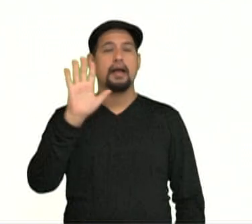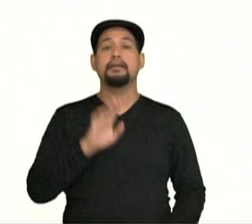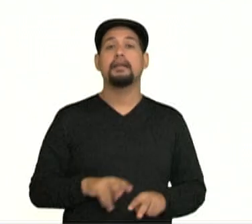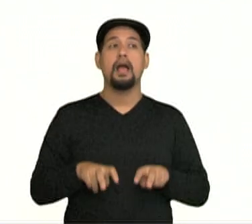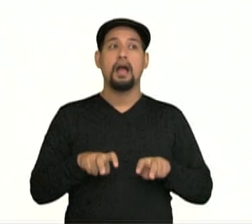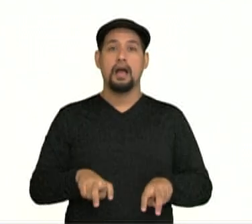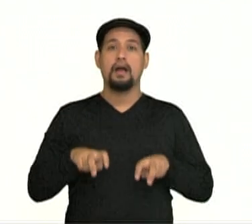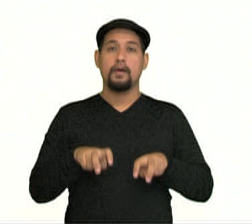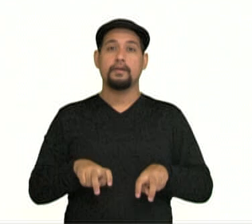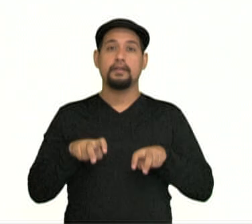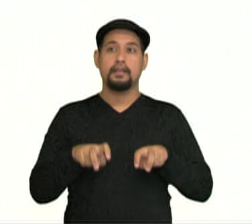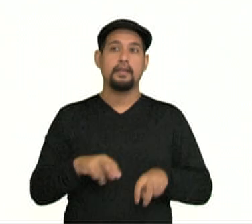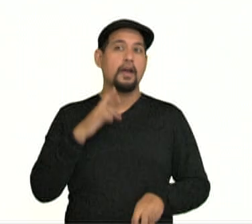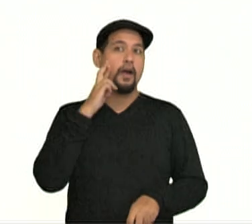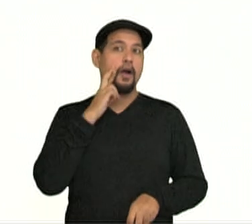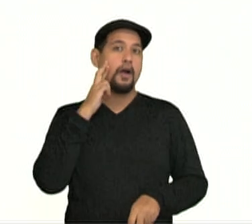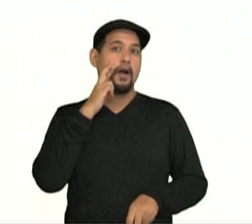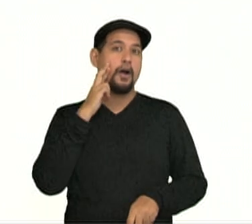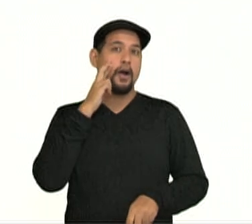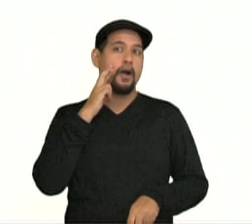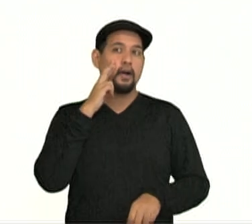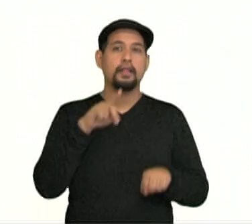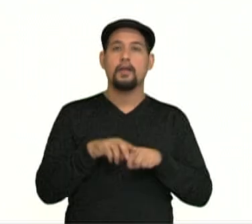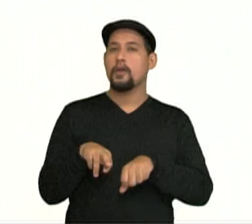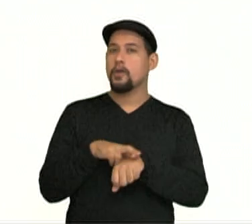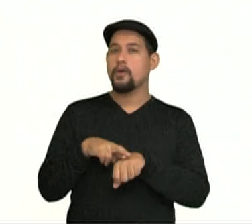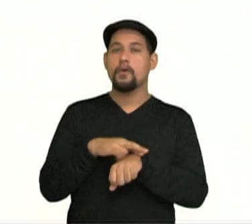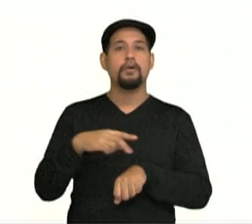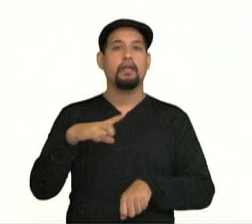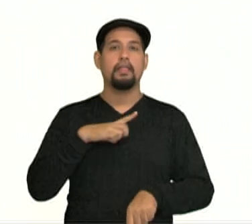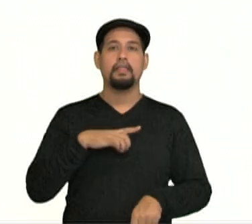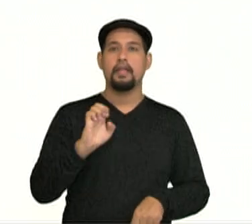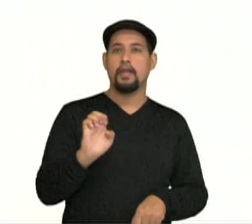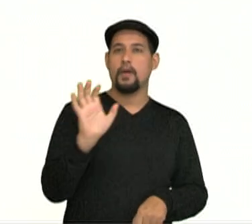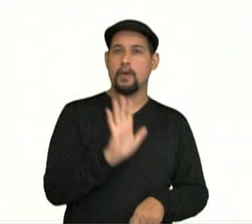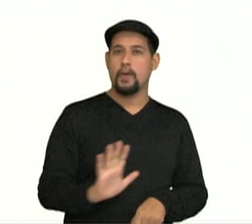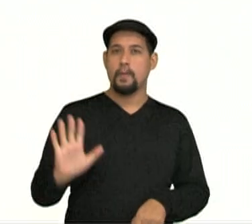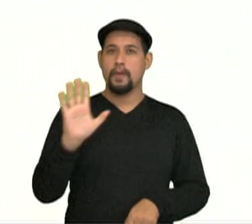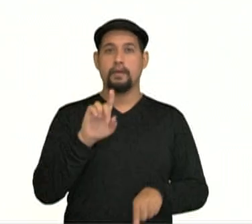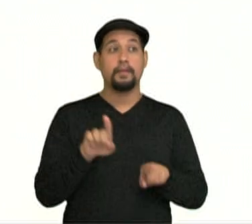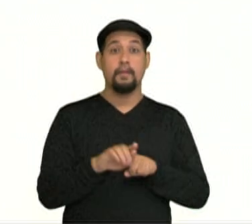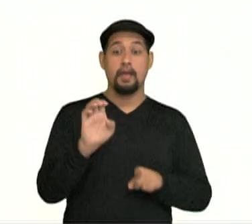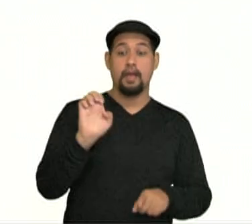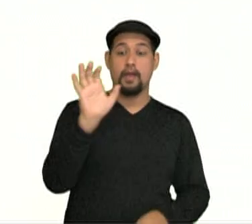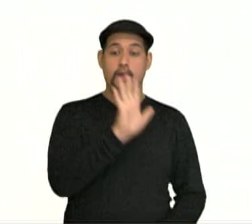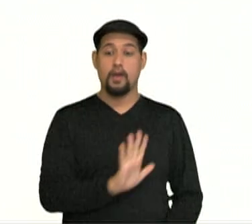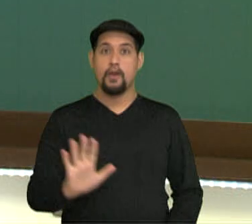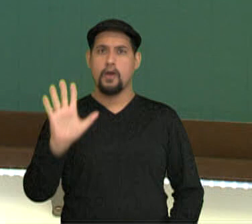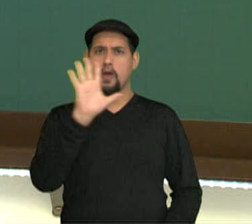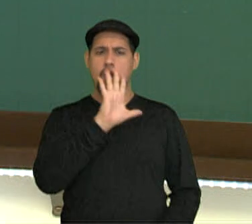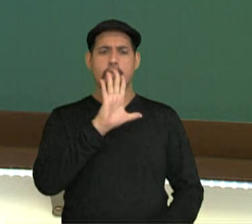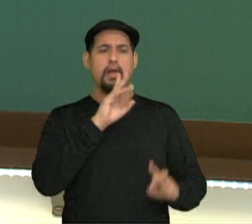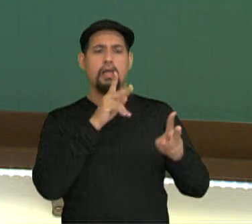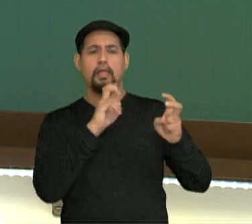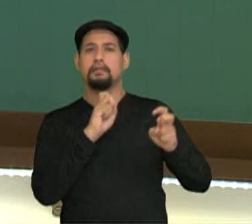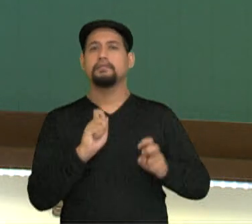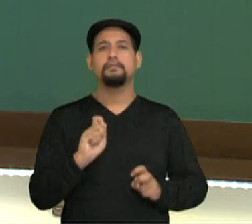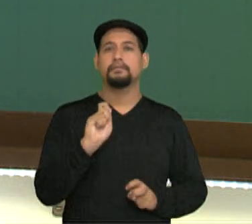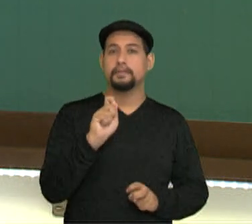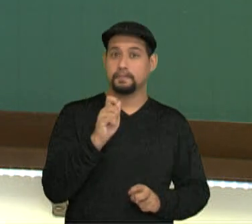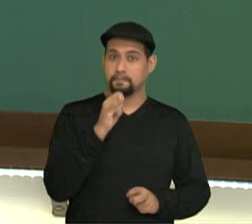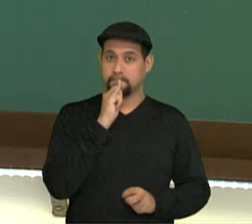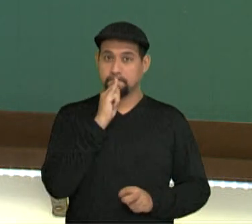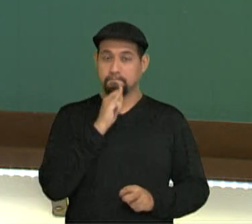em roxo nós vamos identificar quem? O continente europeu. A Europa, nesse mapa aqui, localizada